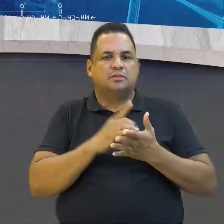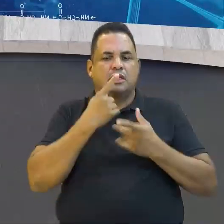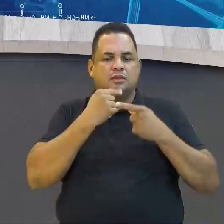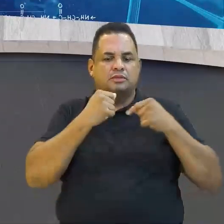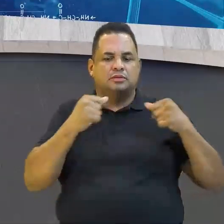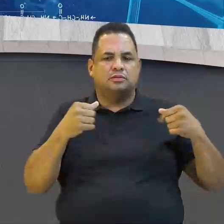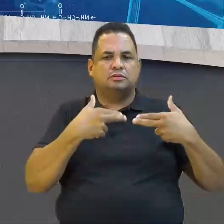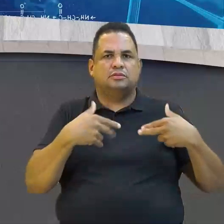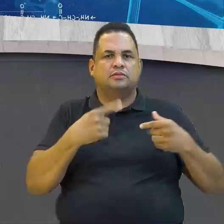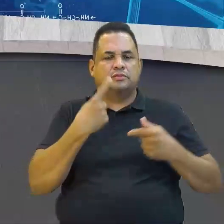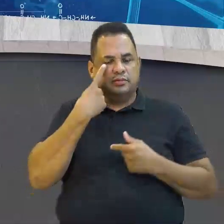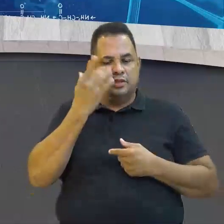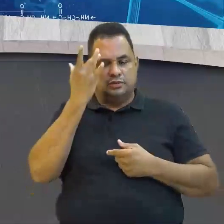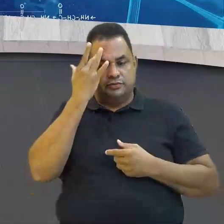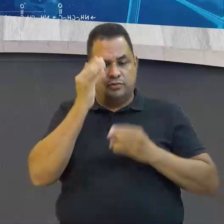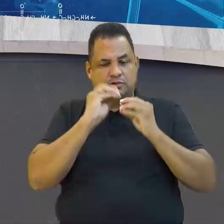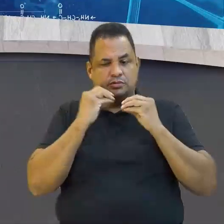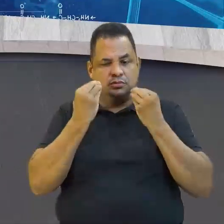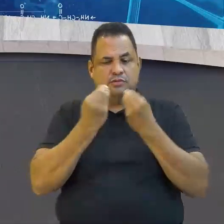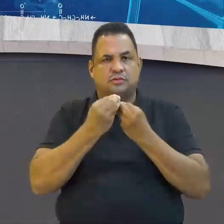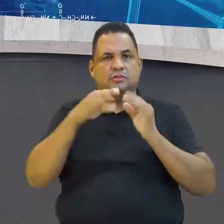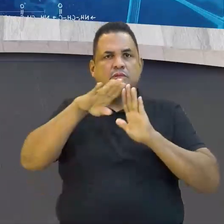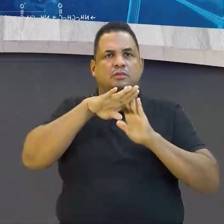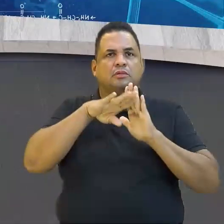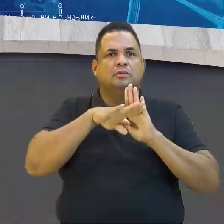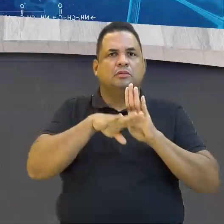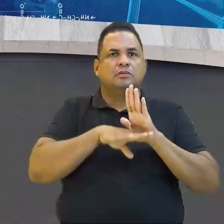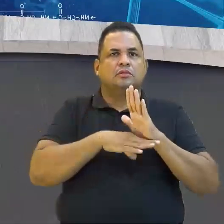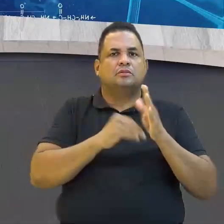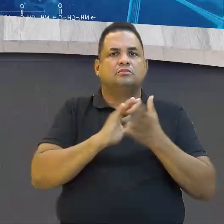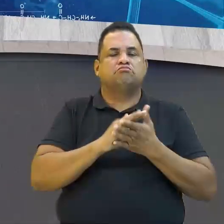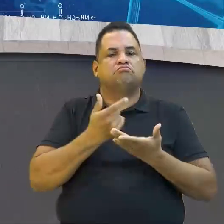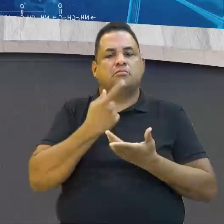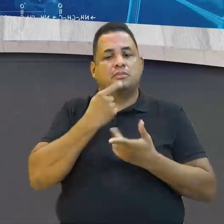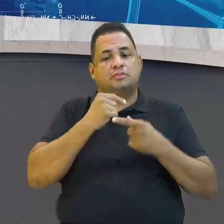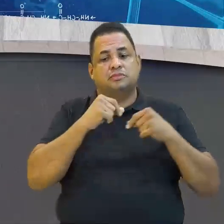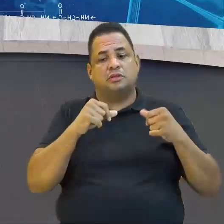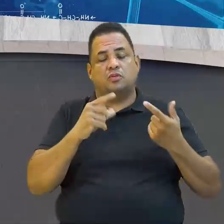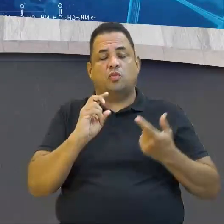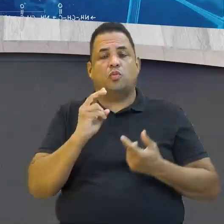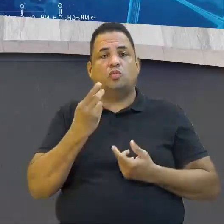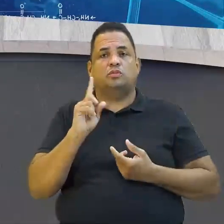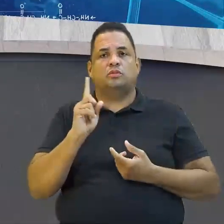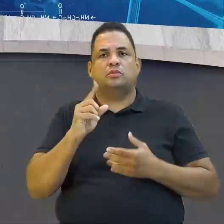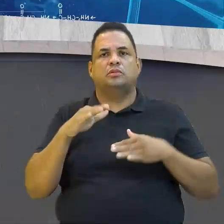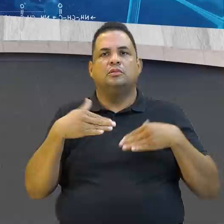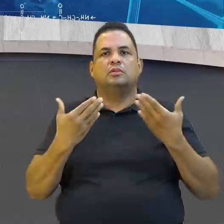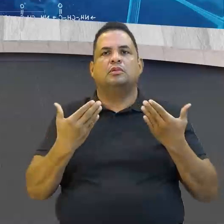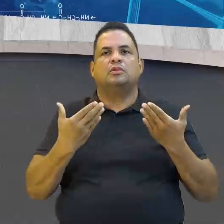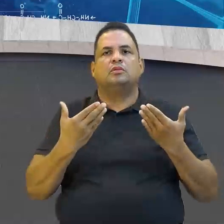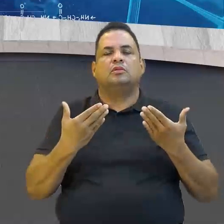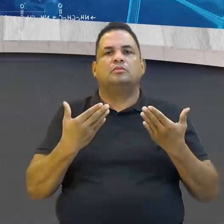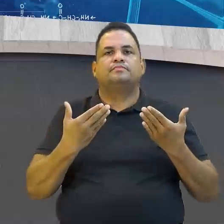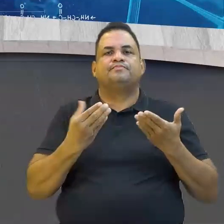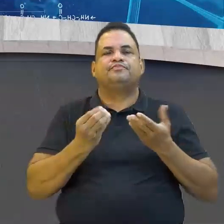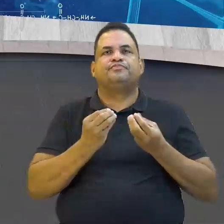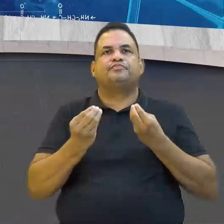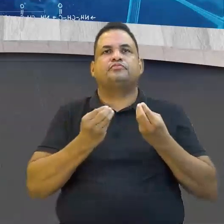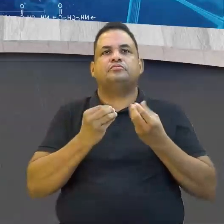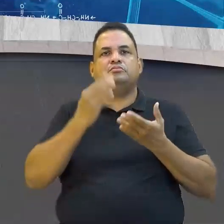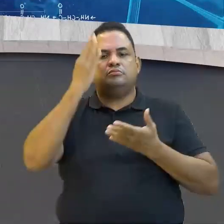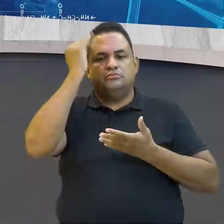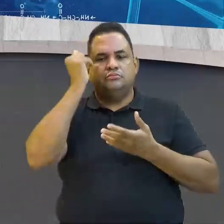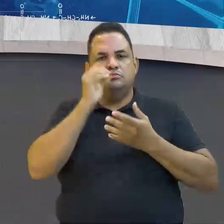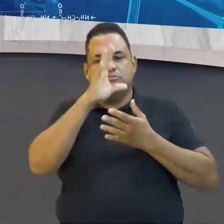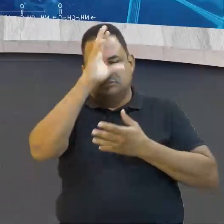das substâncias e classificar ela como sendo um sal ou não. Mas, como eu sei que a gente não aprende de um dia